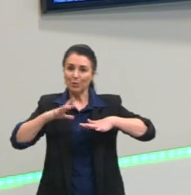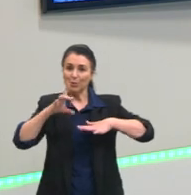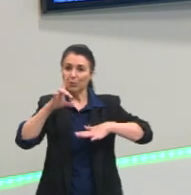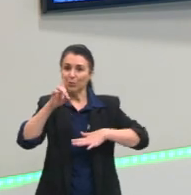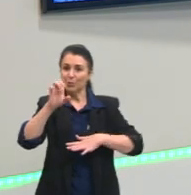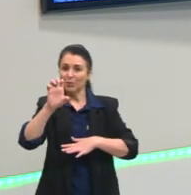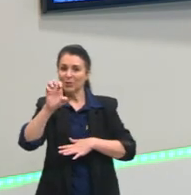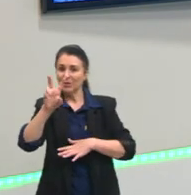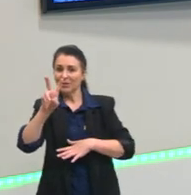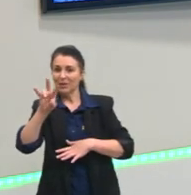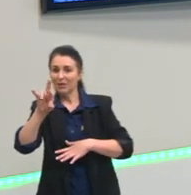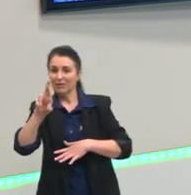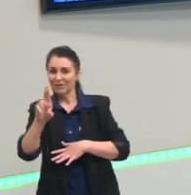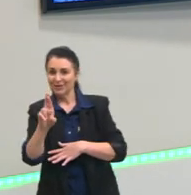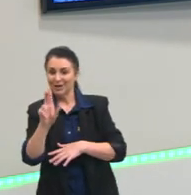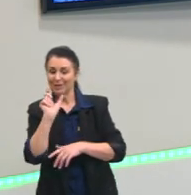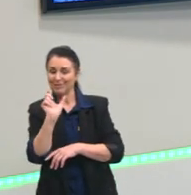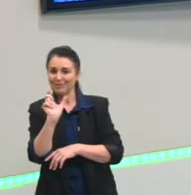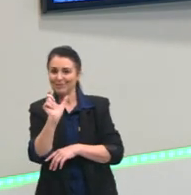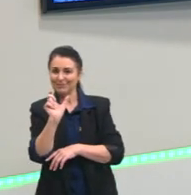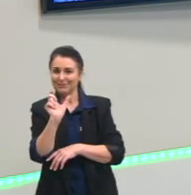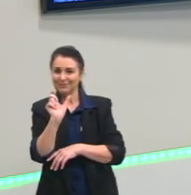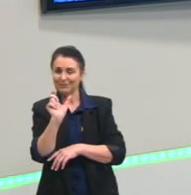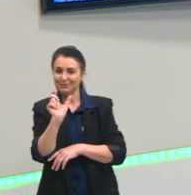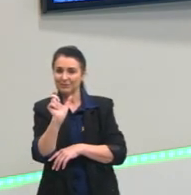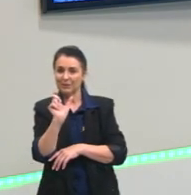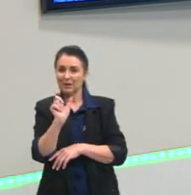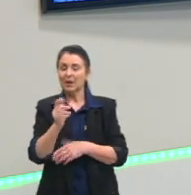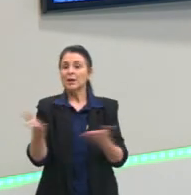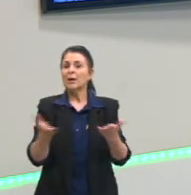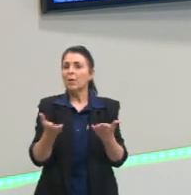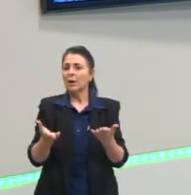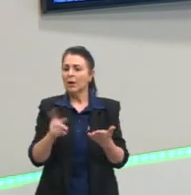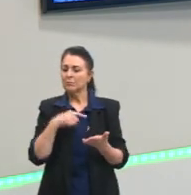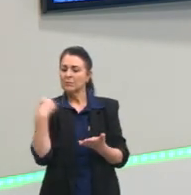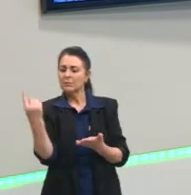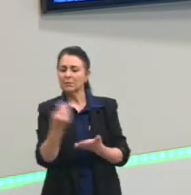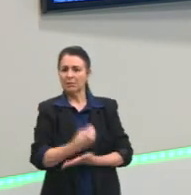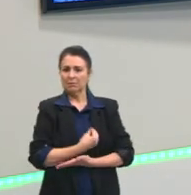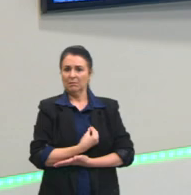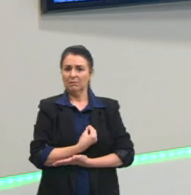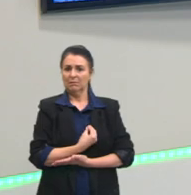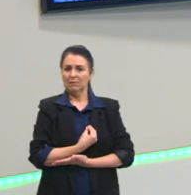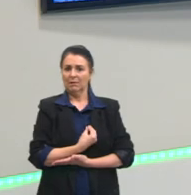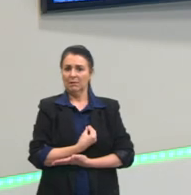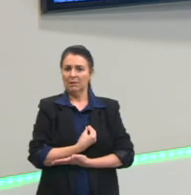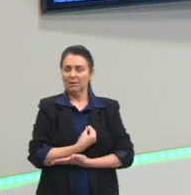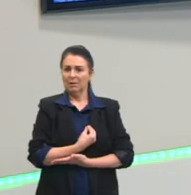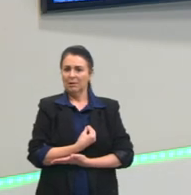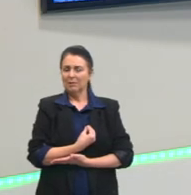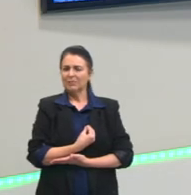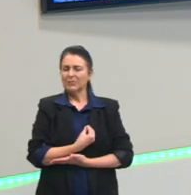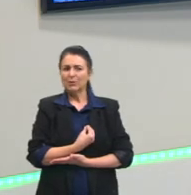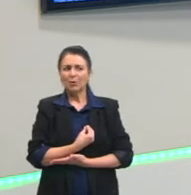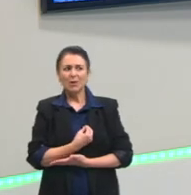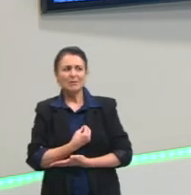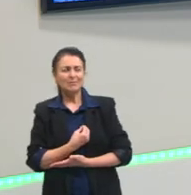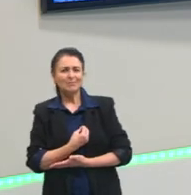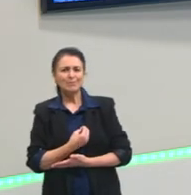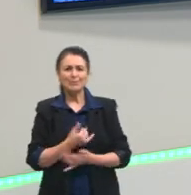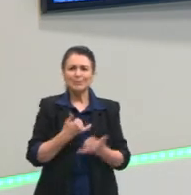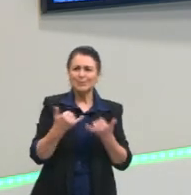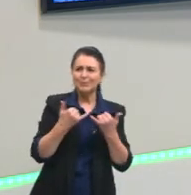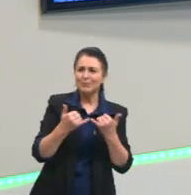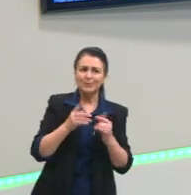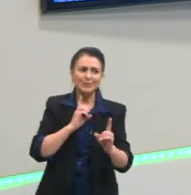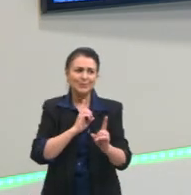E aí tá trazendo né Para nossa para a nossa realidade assim muitas vezes nós nos encontramos com amigos